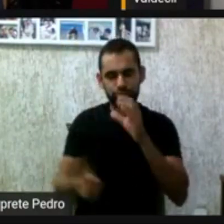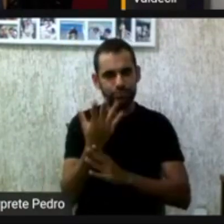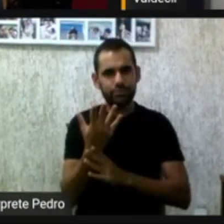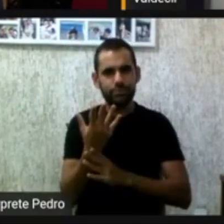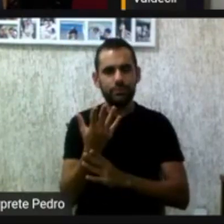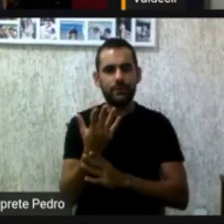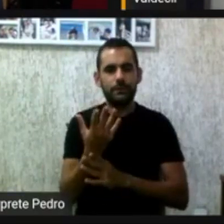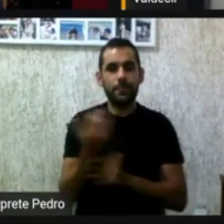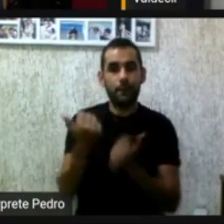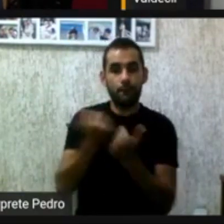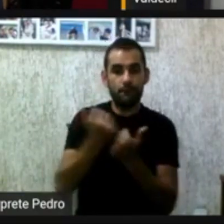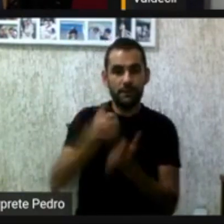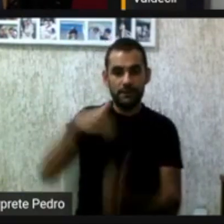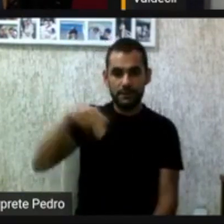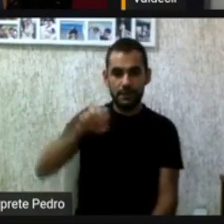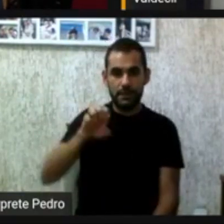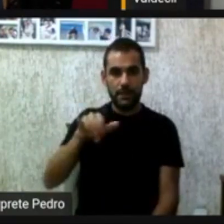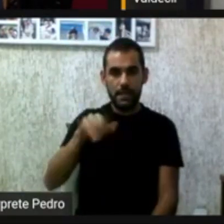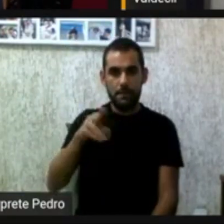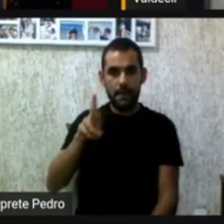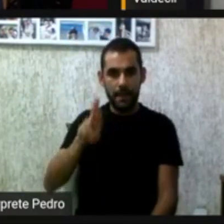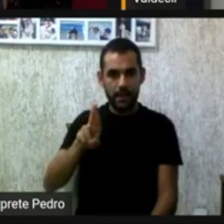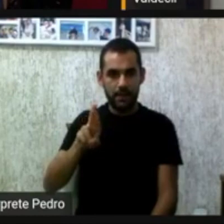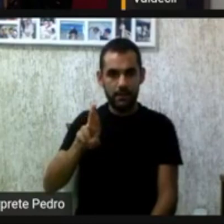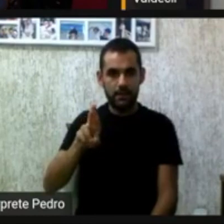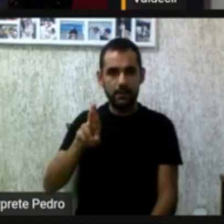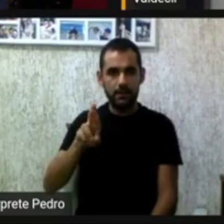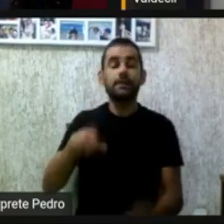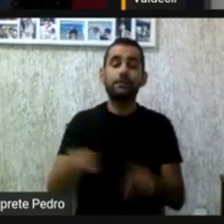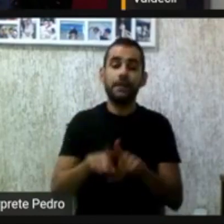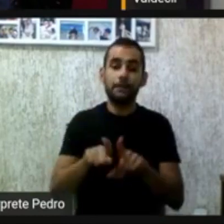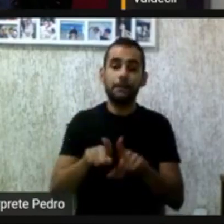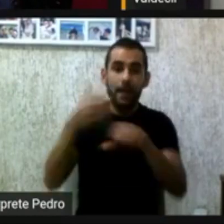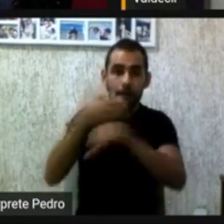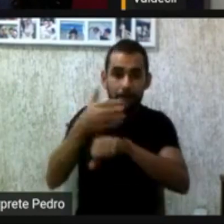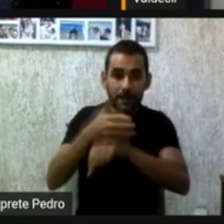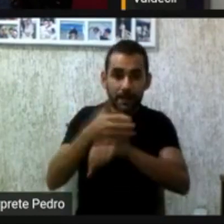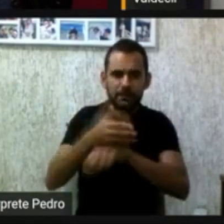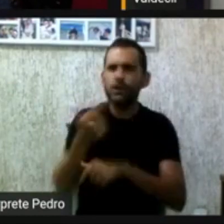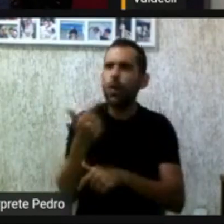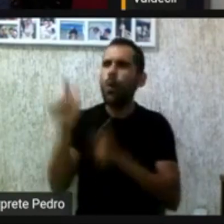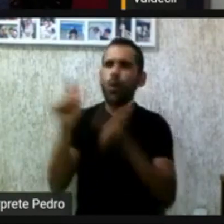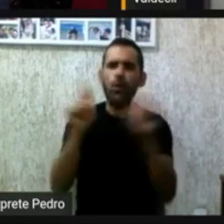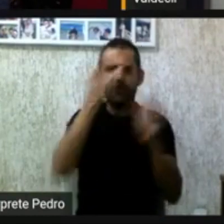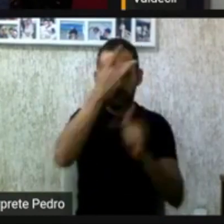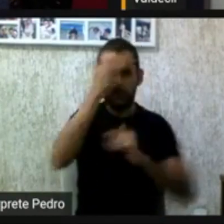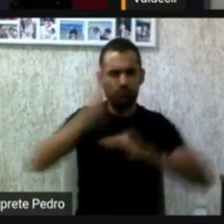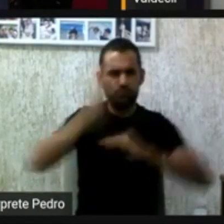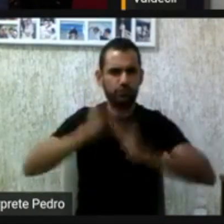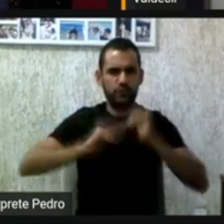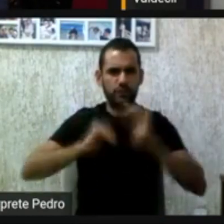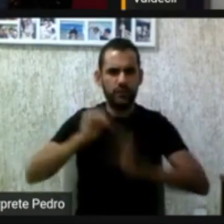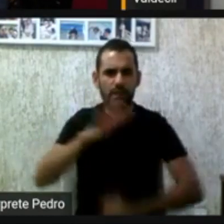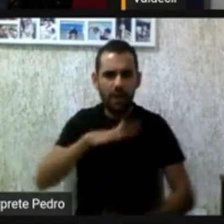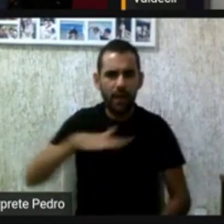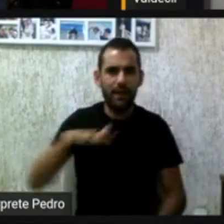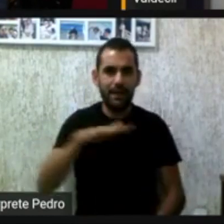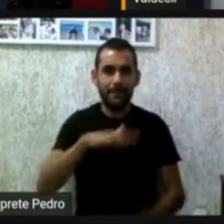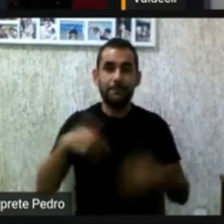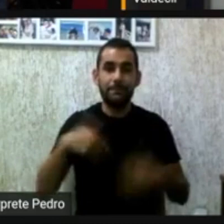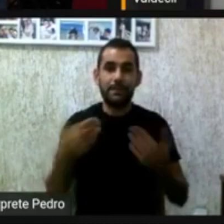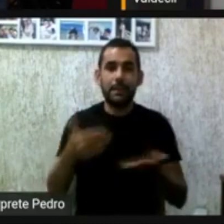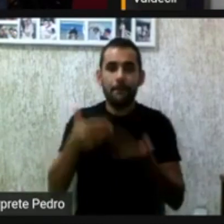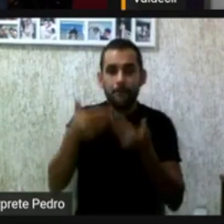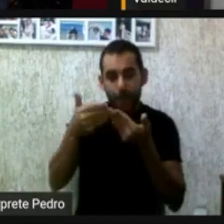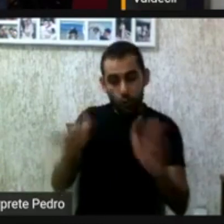vice, Neymar Geraldo de Rezende, né, e com a participação aí de outros especialistas na área. Né? E para a gente começar a falar